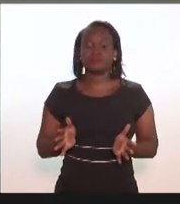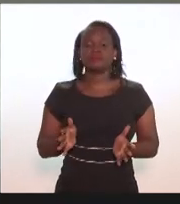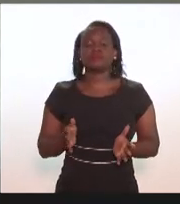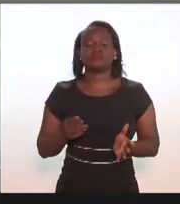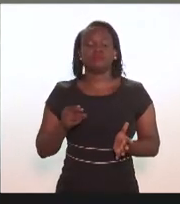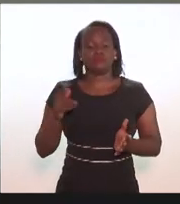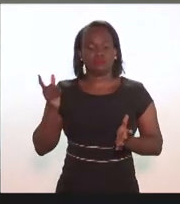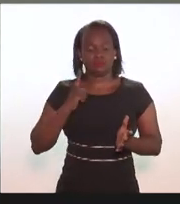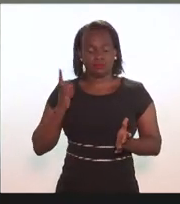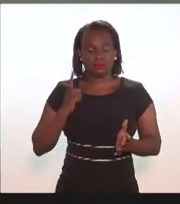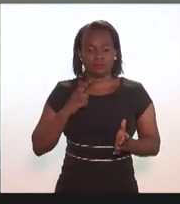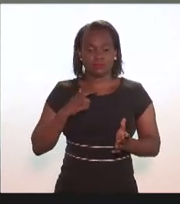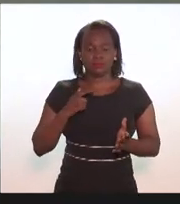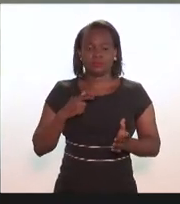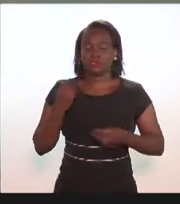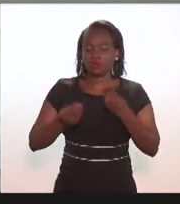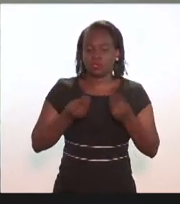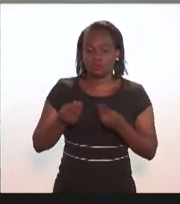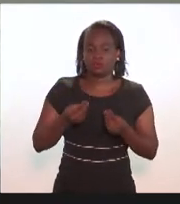poucas medidas de concessão